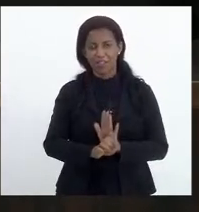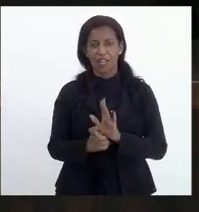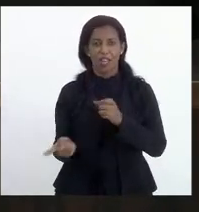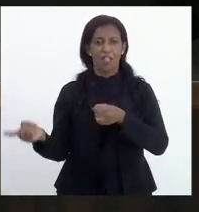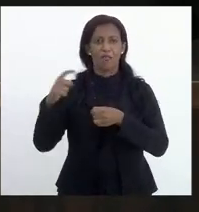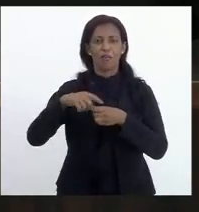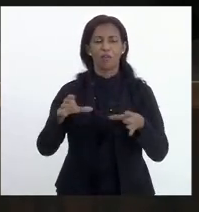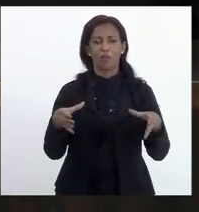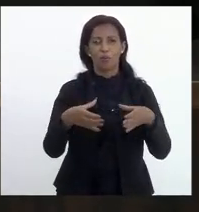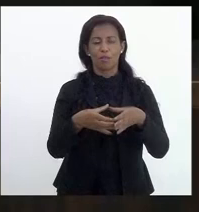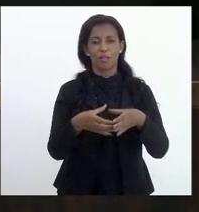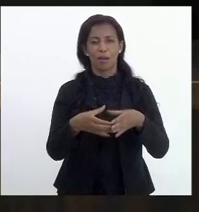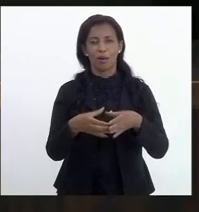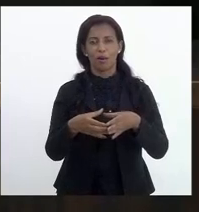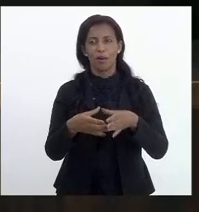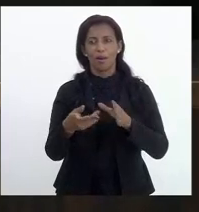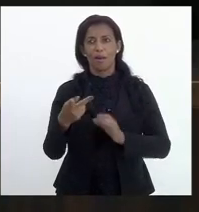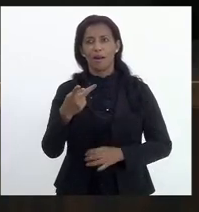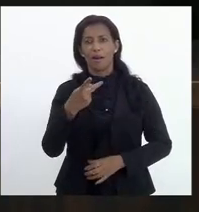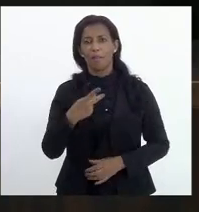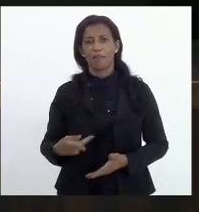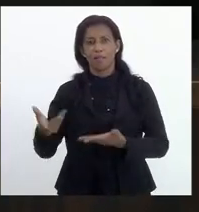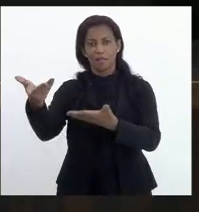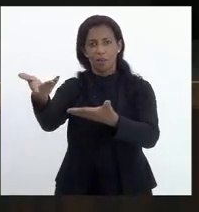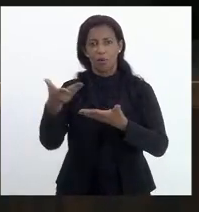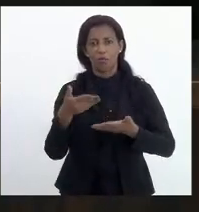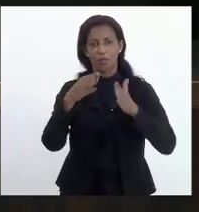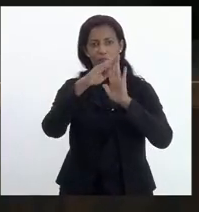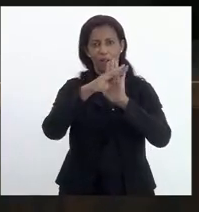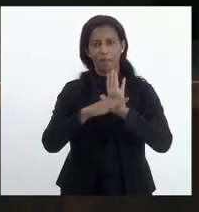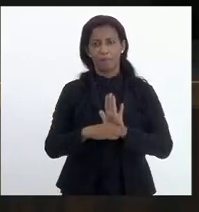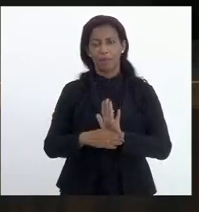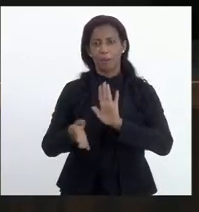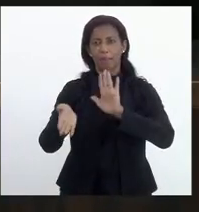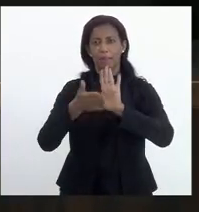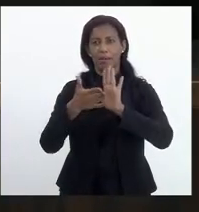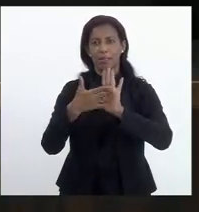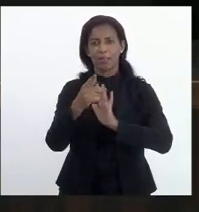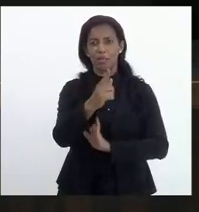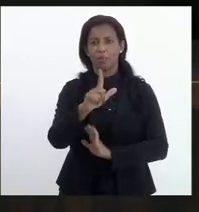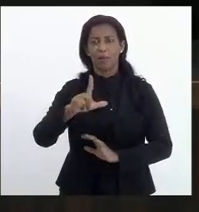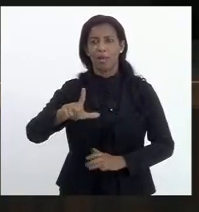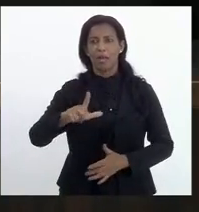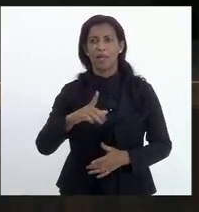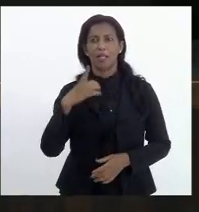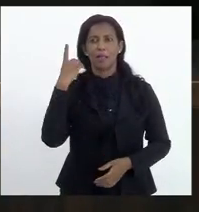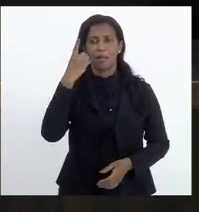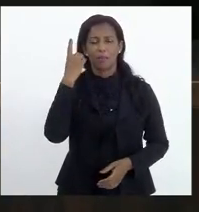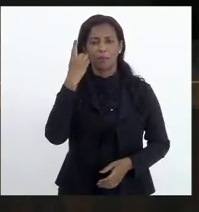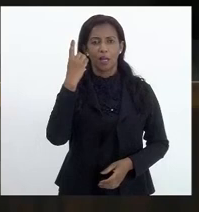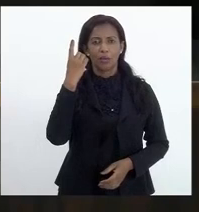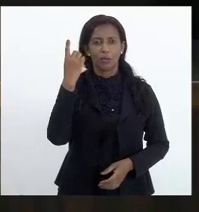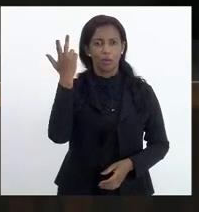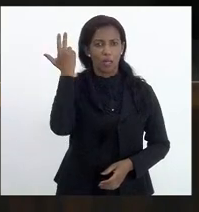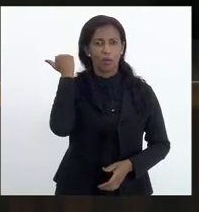retorno às comissões. A presidência chama os trabalhos à ordem. Vai colher o parecer do projeto de lei, deputado Eliomar,